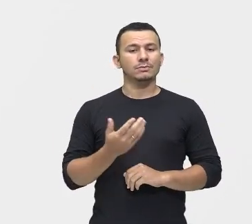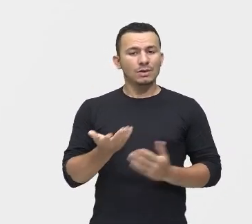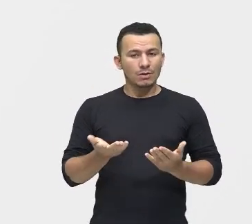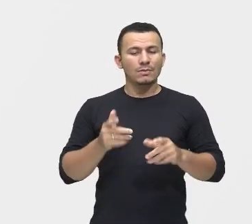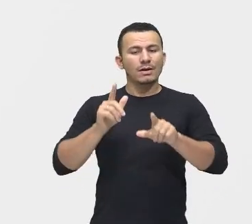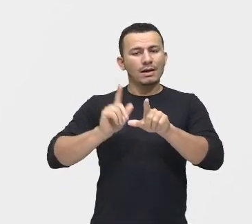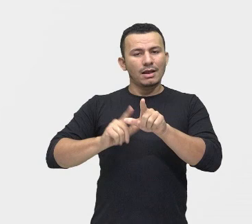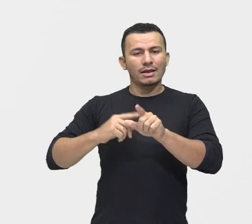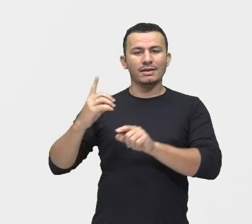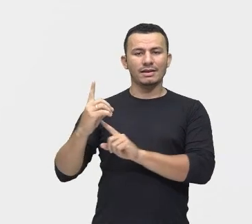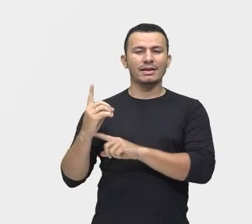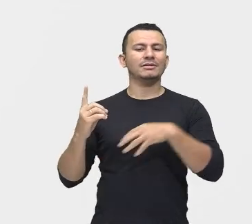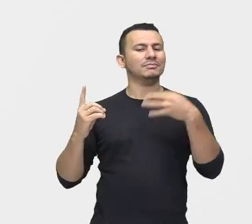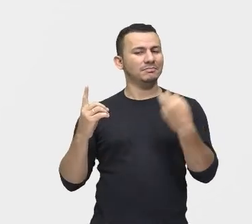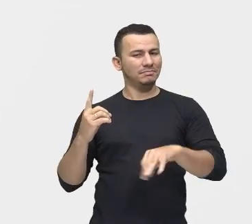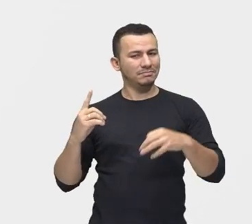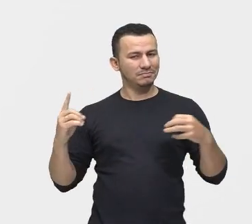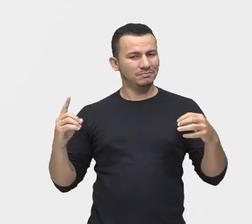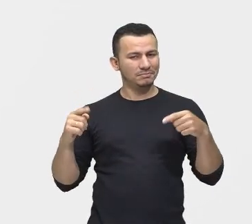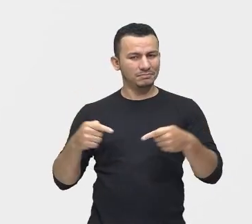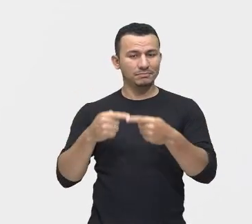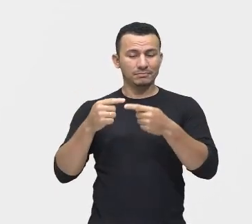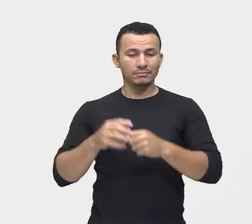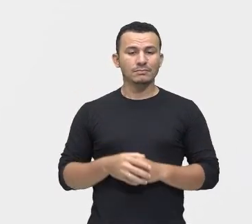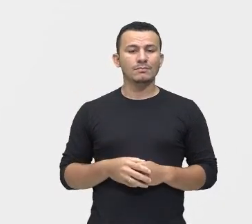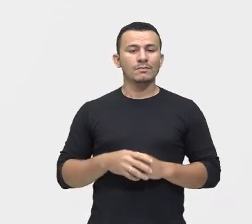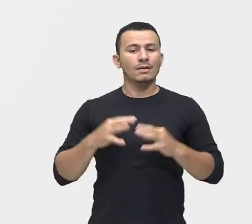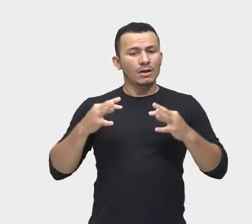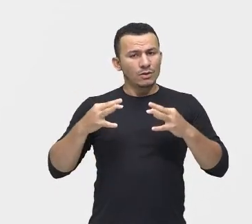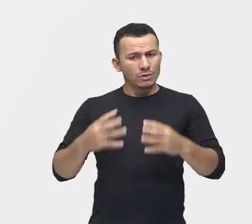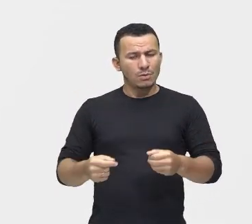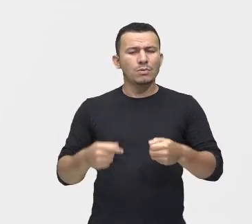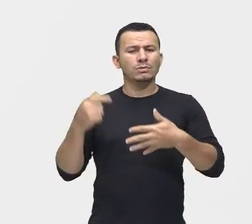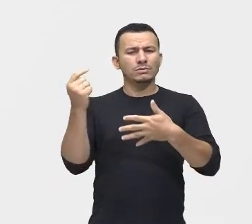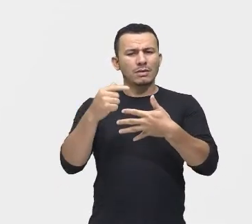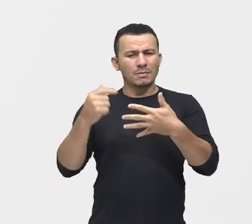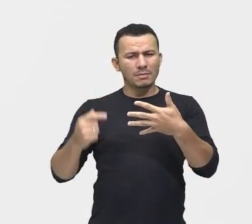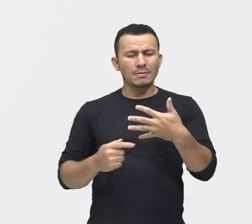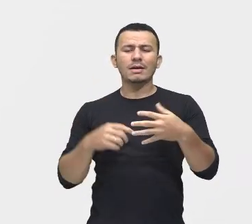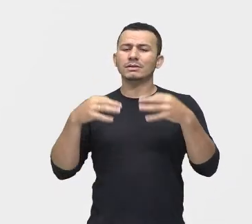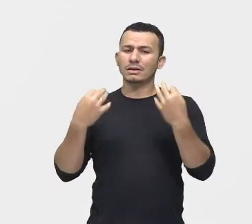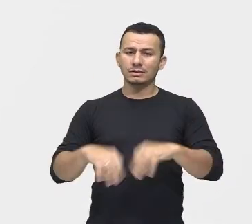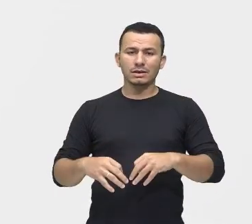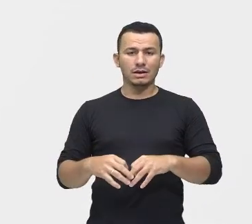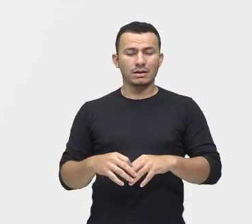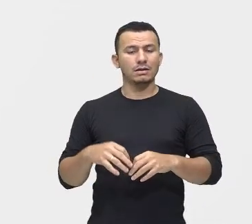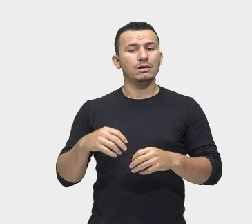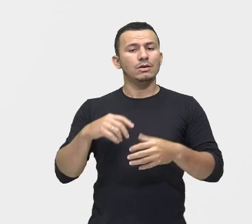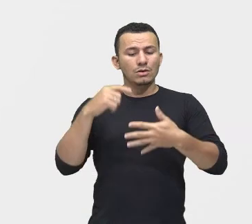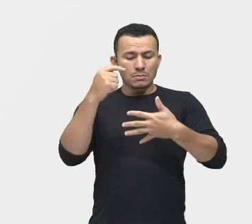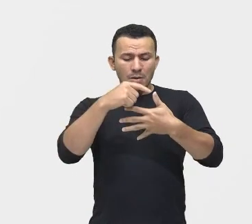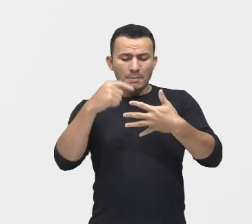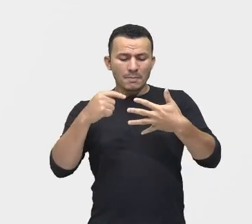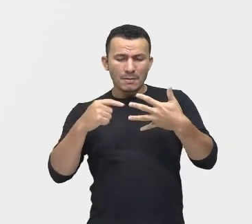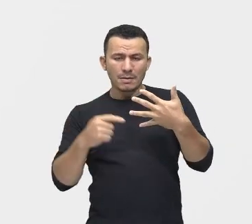a letra D. Todas essas questões estão corretas. Tudo isso